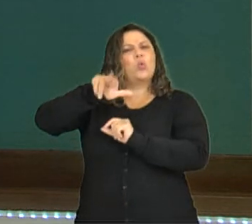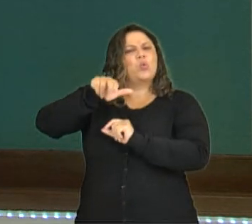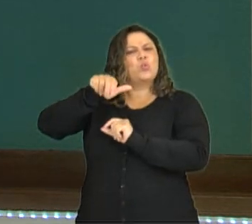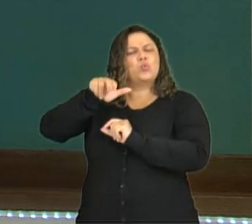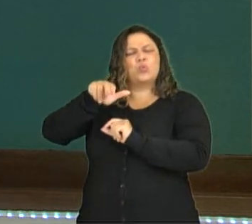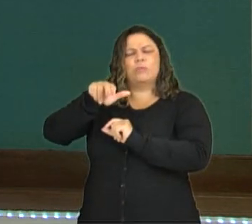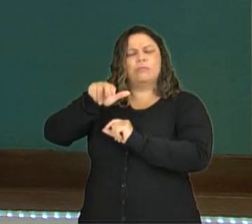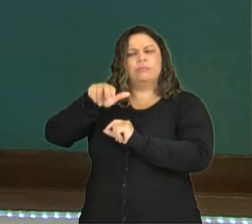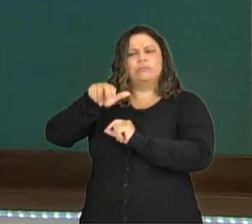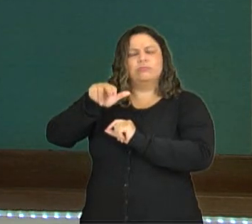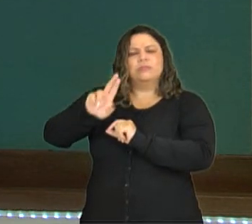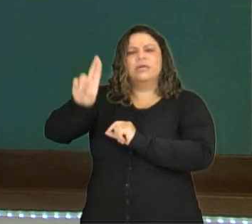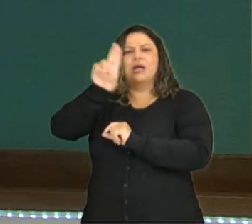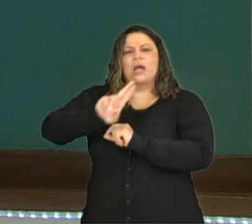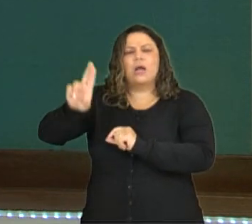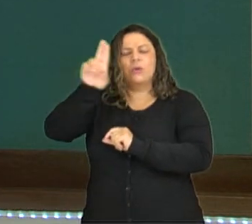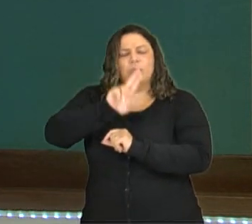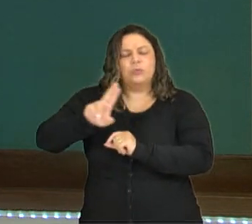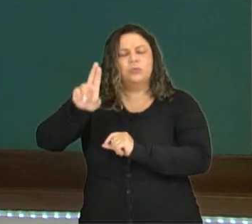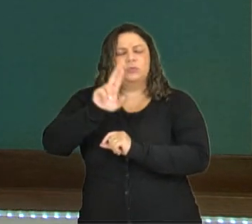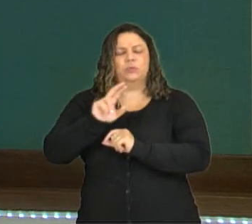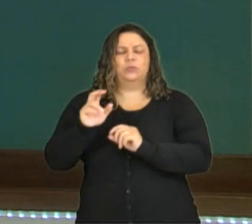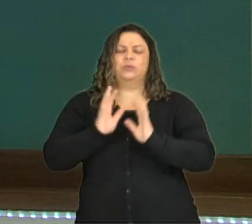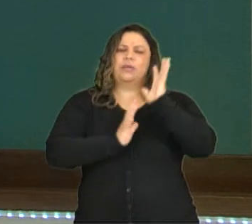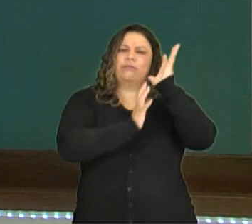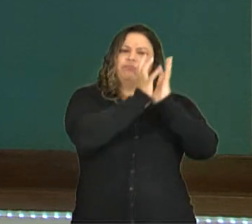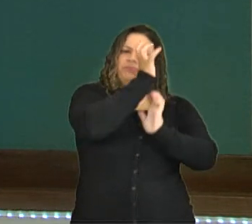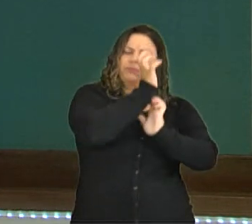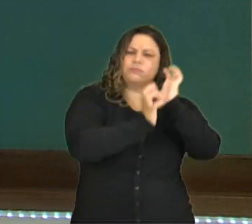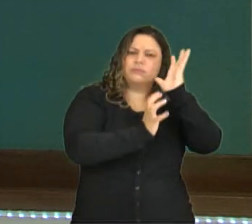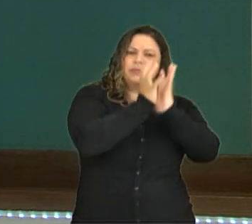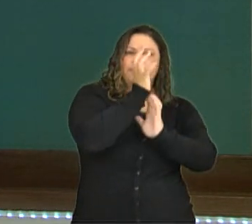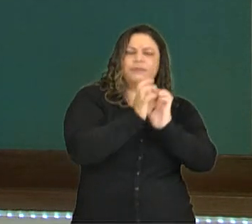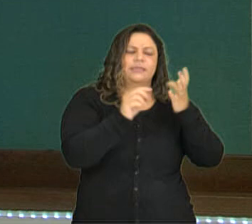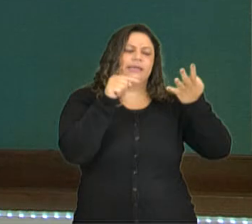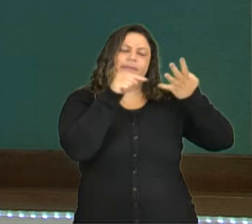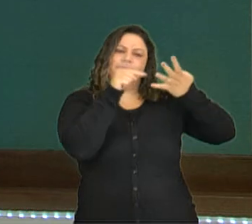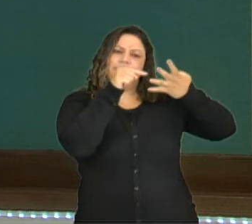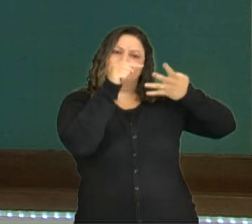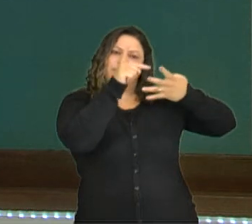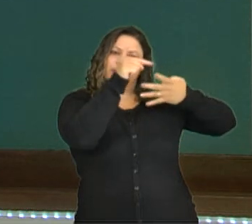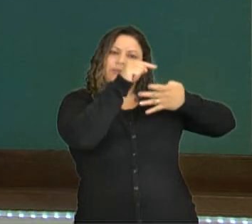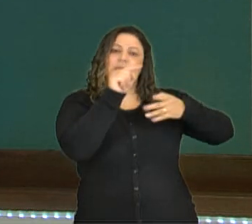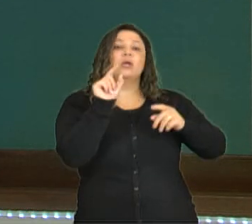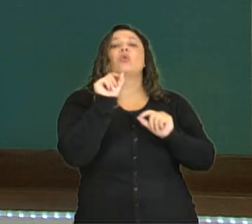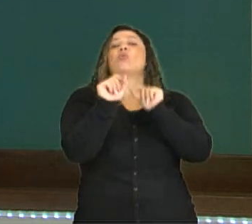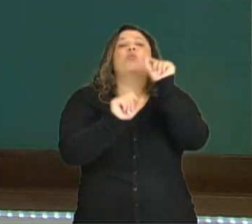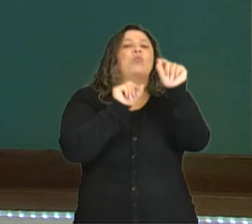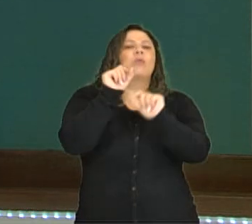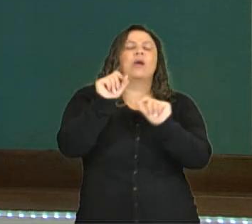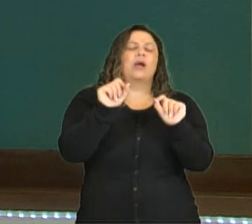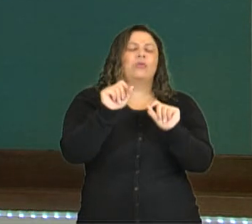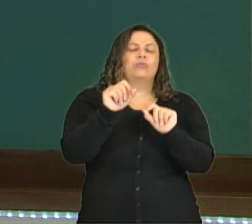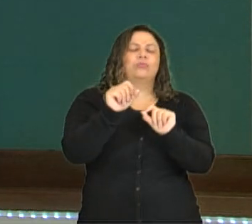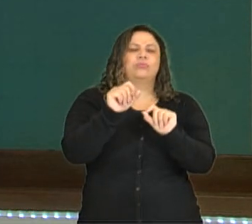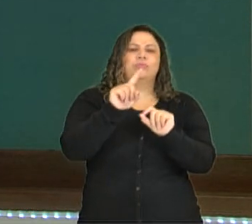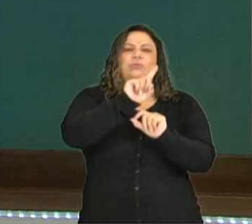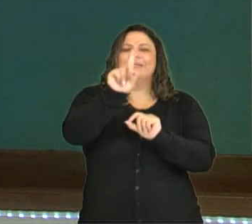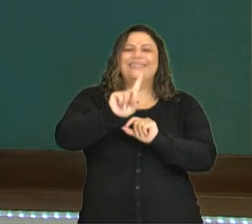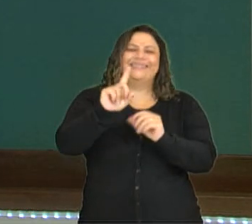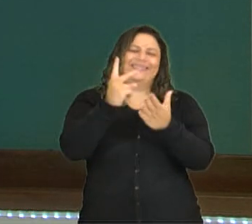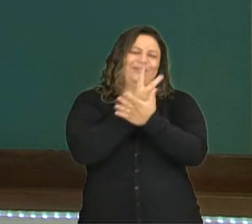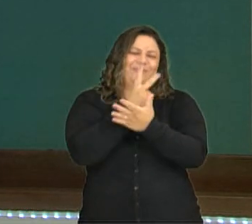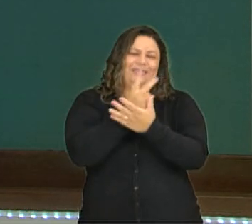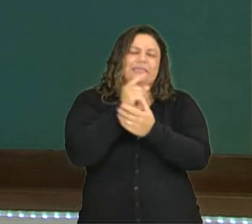conhecimentos da roda em agressões. Então, dentre essas opções, qual que não faz parte da filosofia